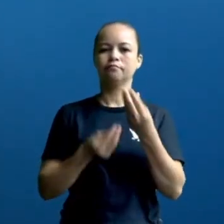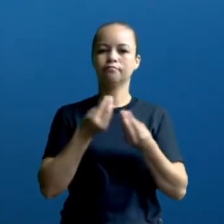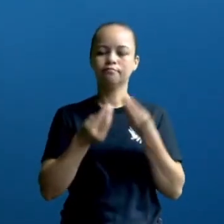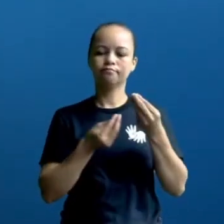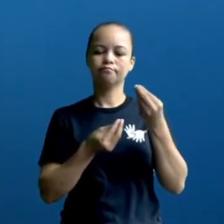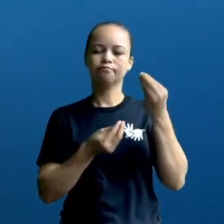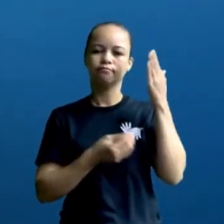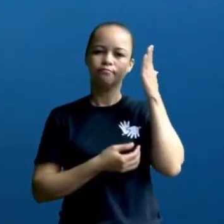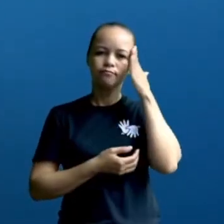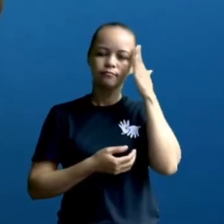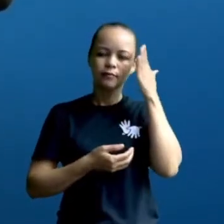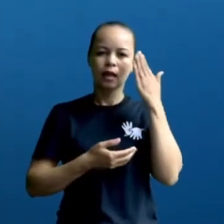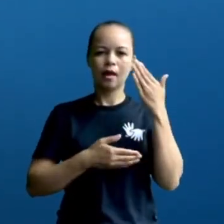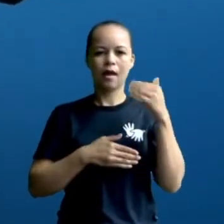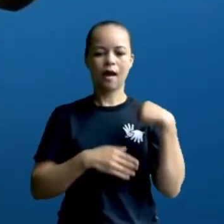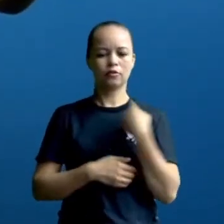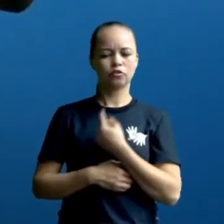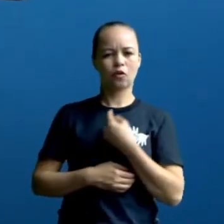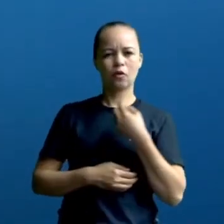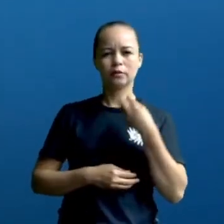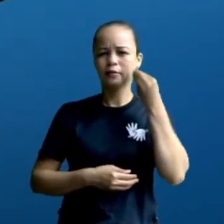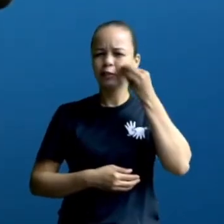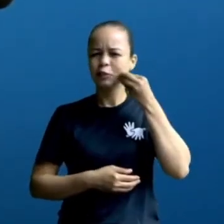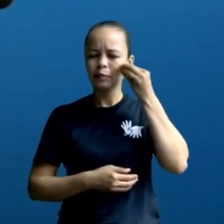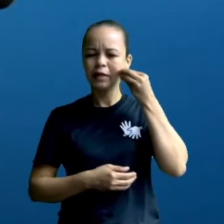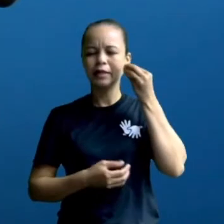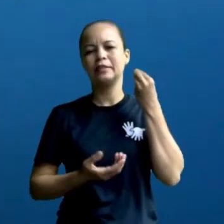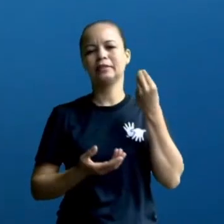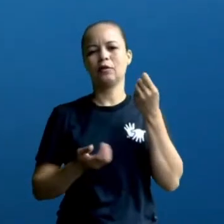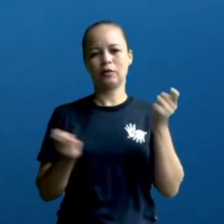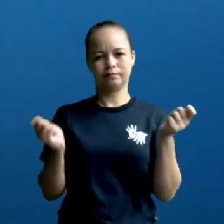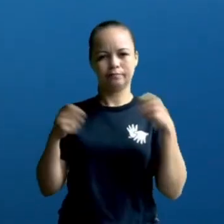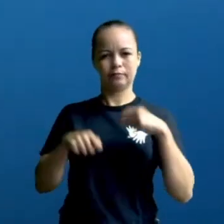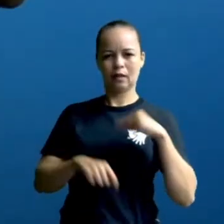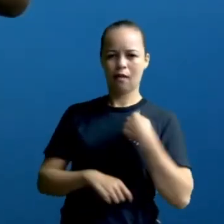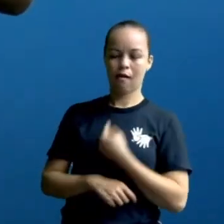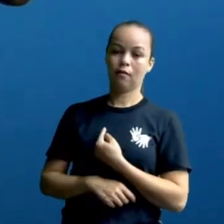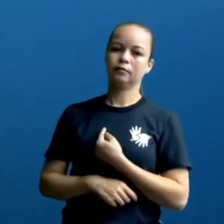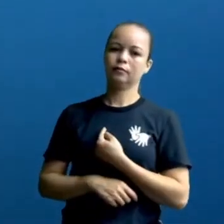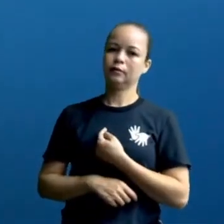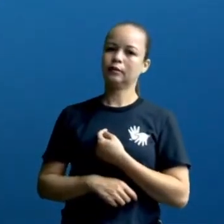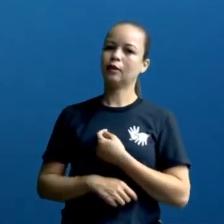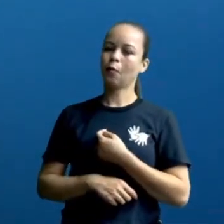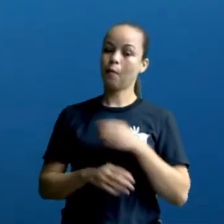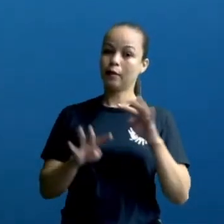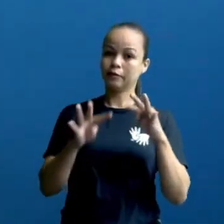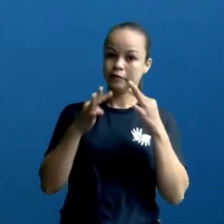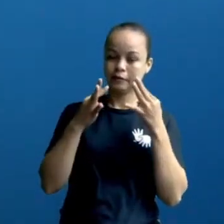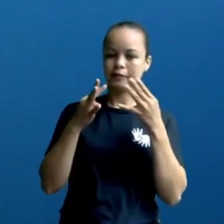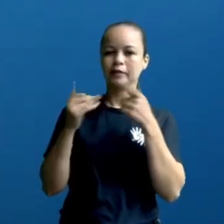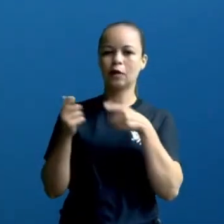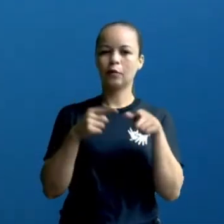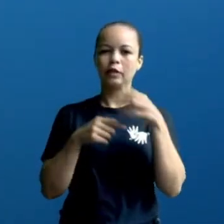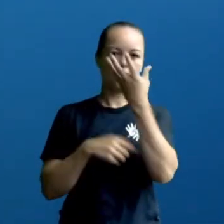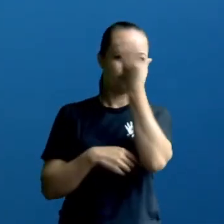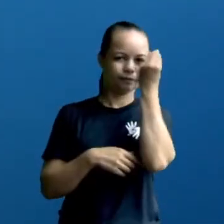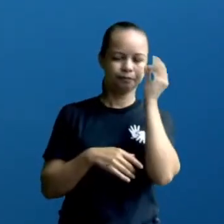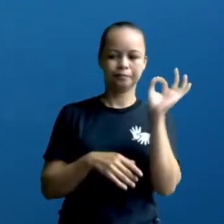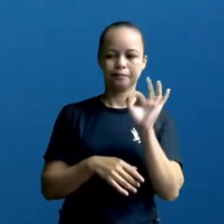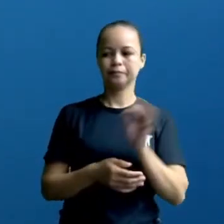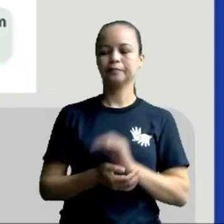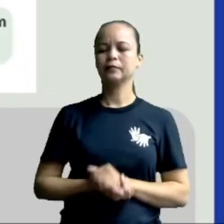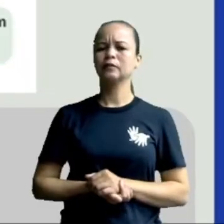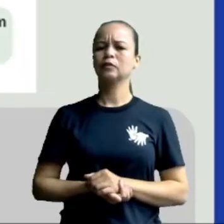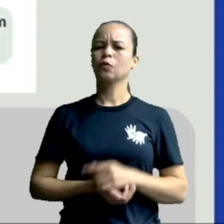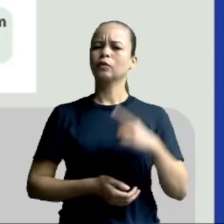meio externo. As nossas experiências têm a ver com essa nossa capacidade. Então, se liga e não esquece disso. Então aqui, ó, quando eu